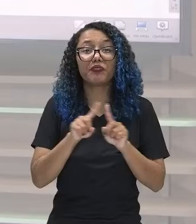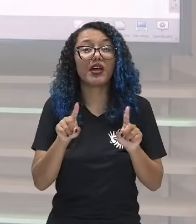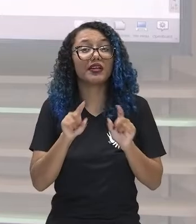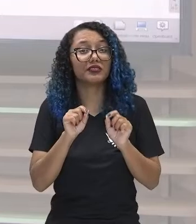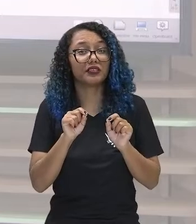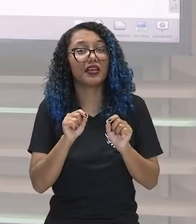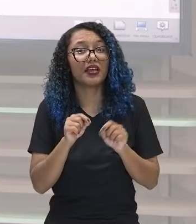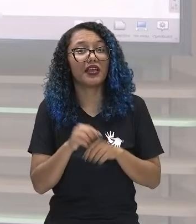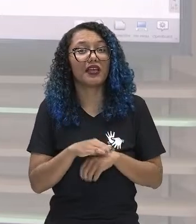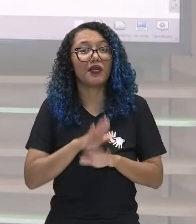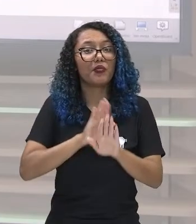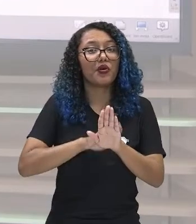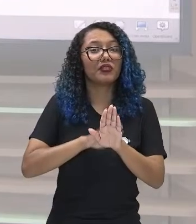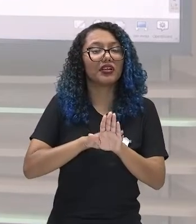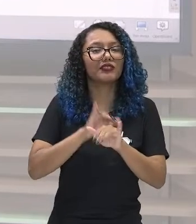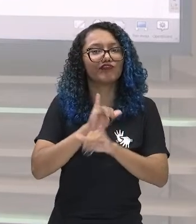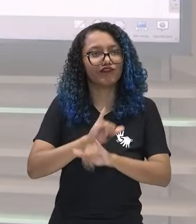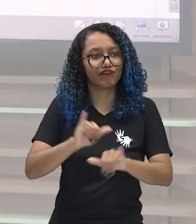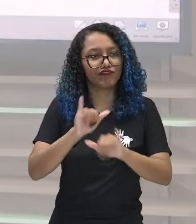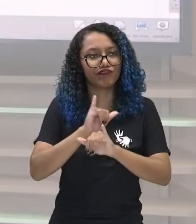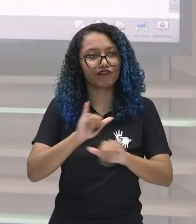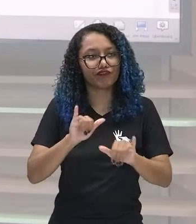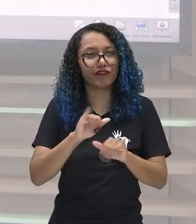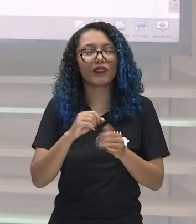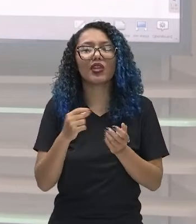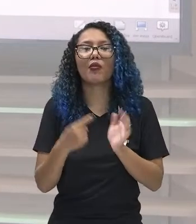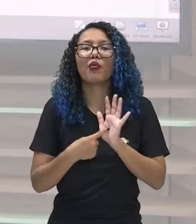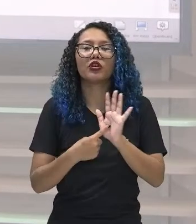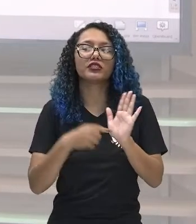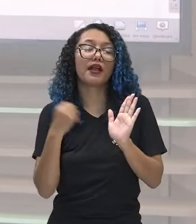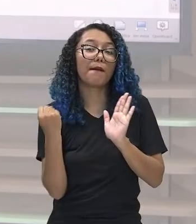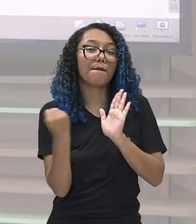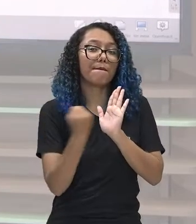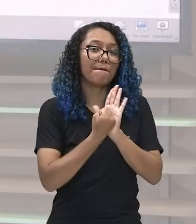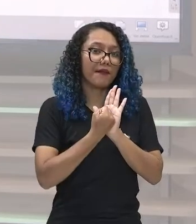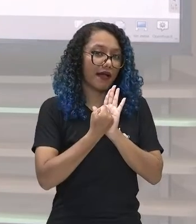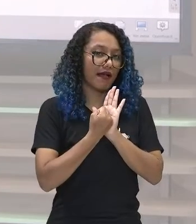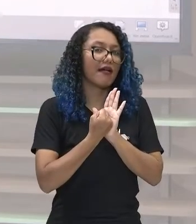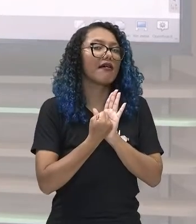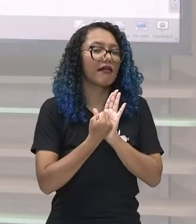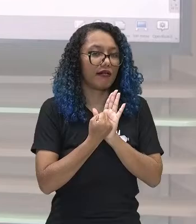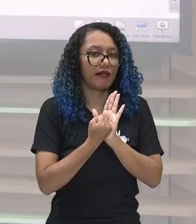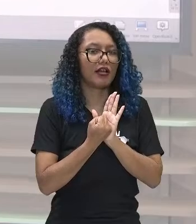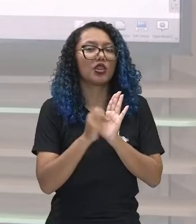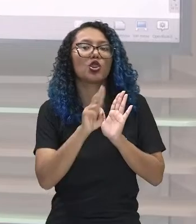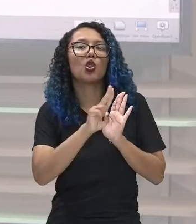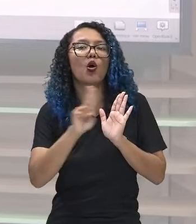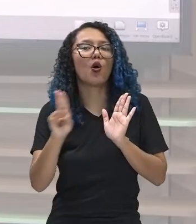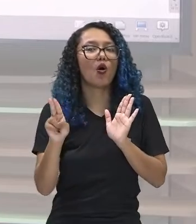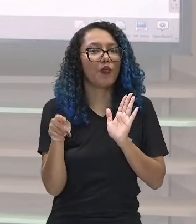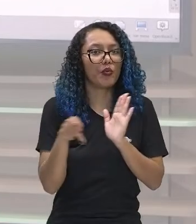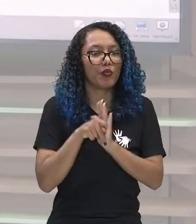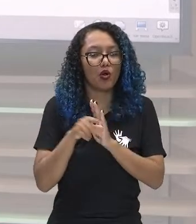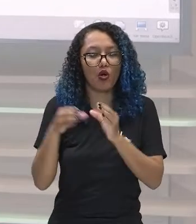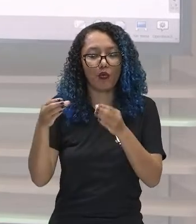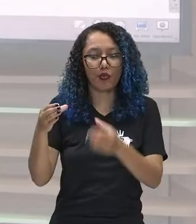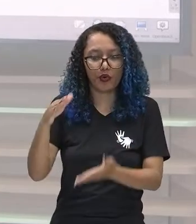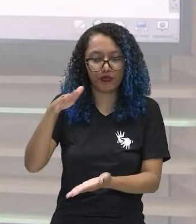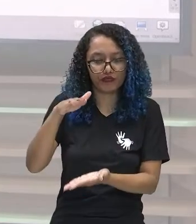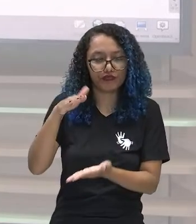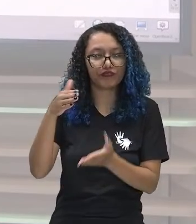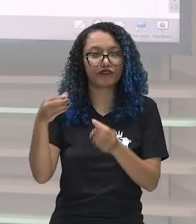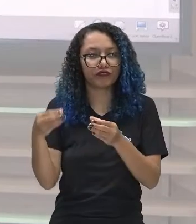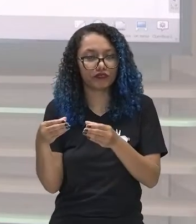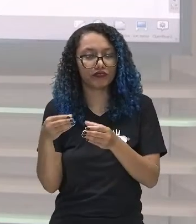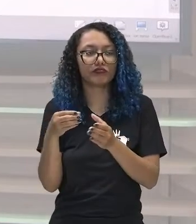outro qualquer, né? Você vê ali, você vê a marca, aparece a marca, o nome. Pois é, são colocados ali de forma como fazendo parte